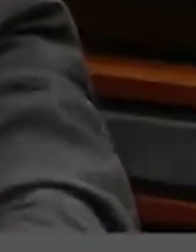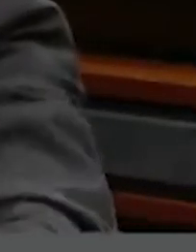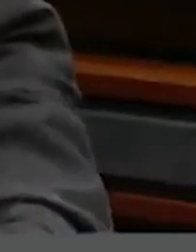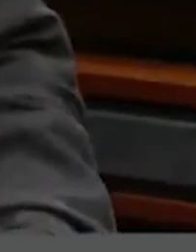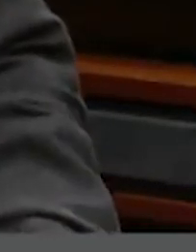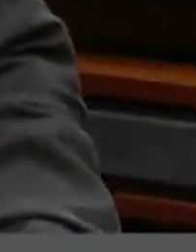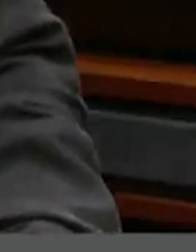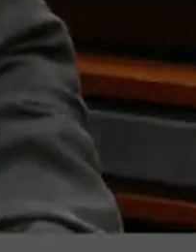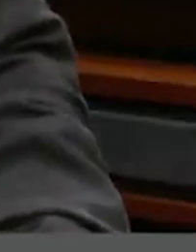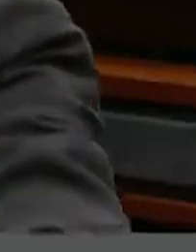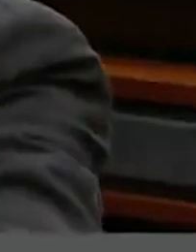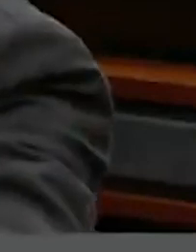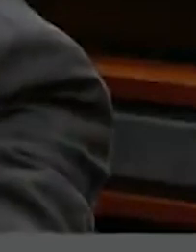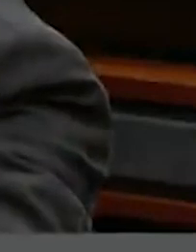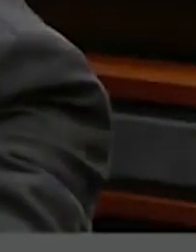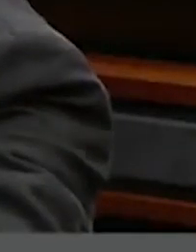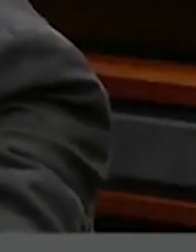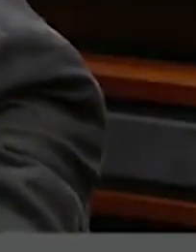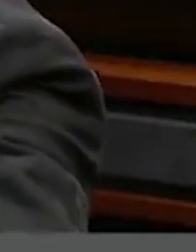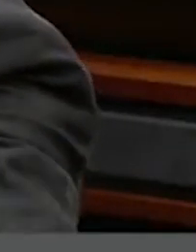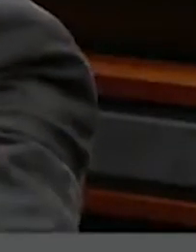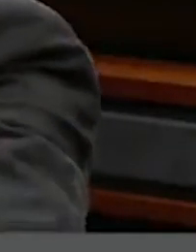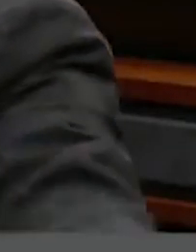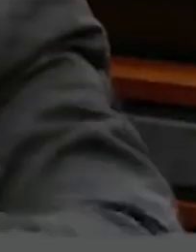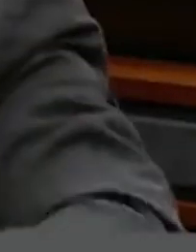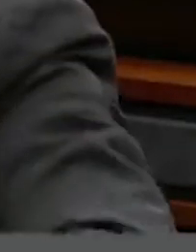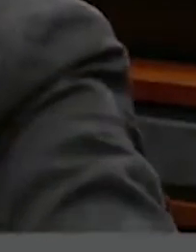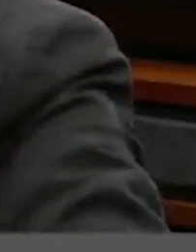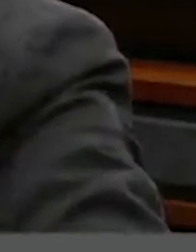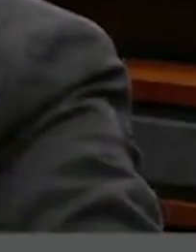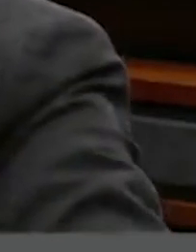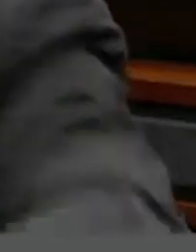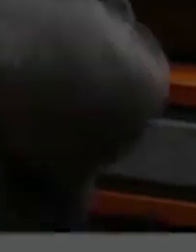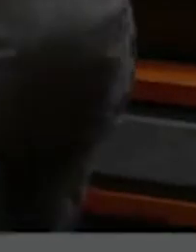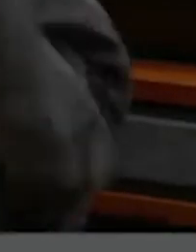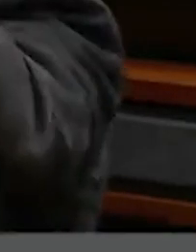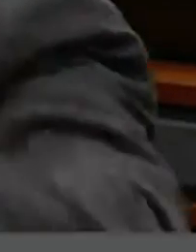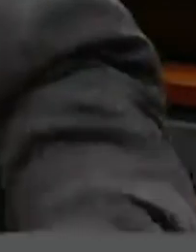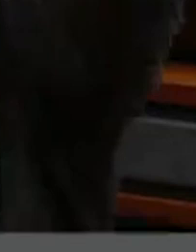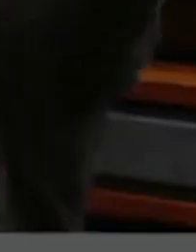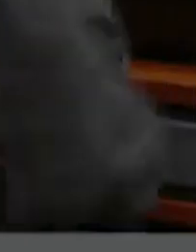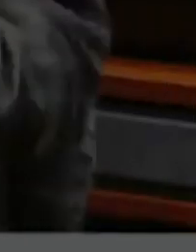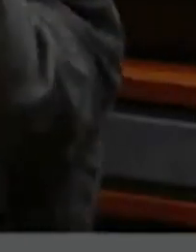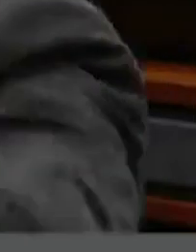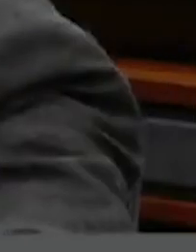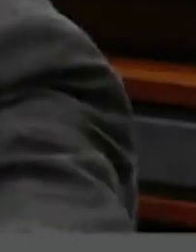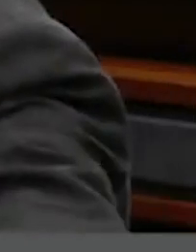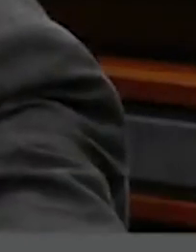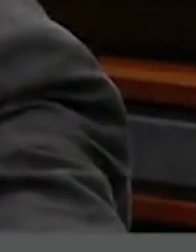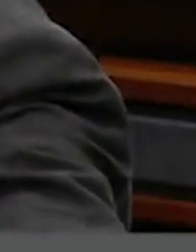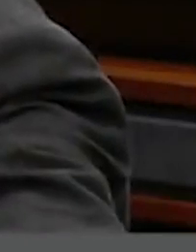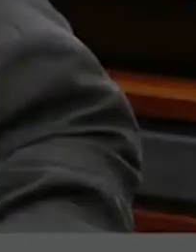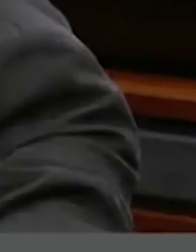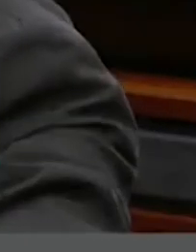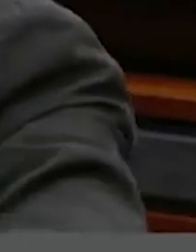educar uma criança, mas uma professora de ensino fundamental tem 30, 40